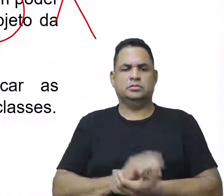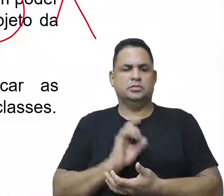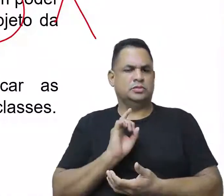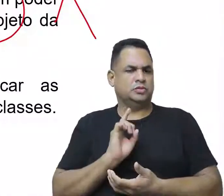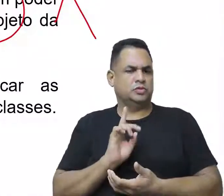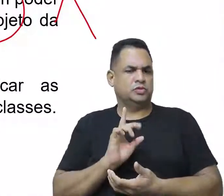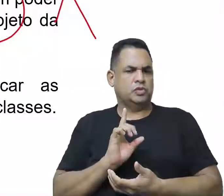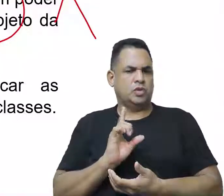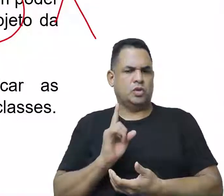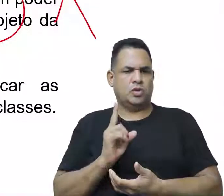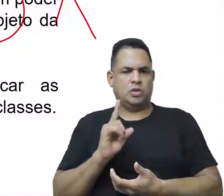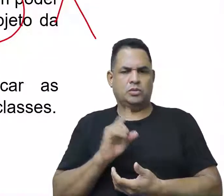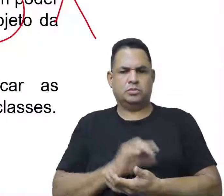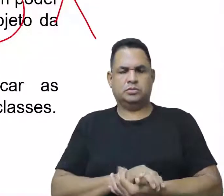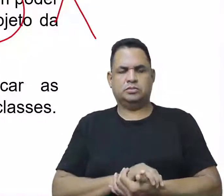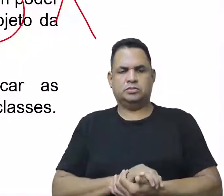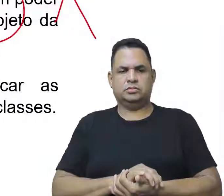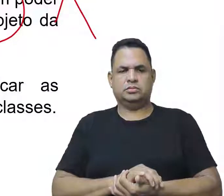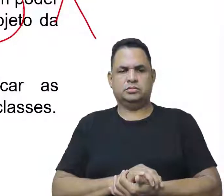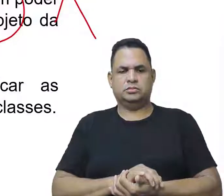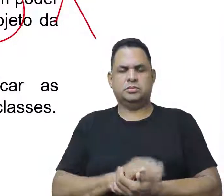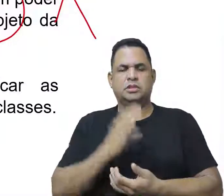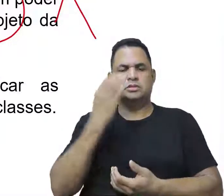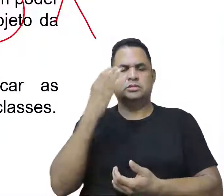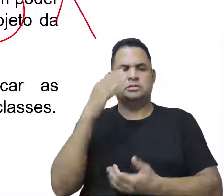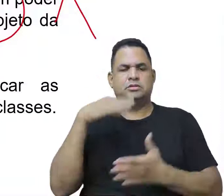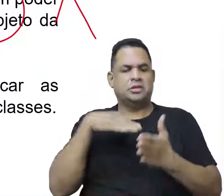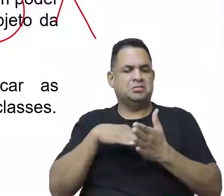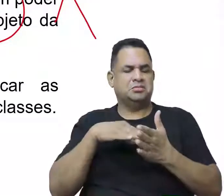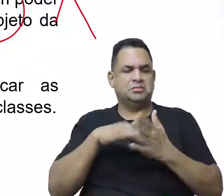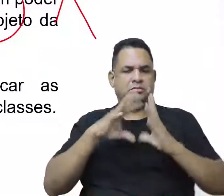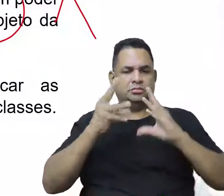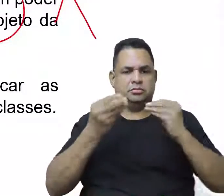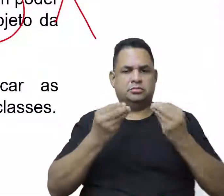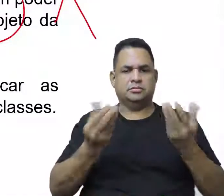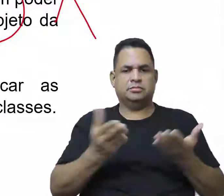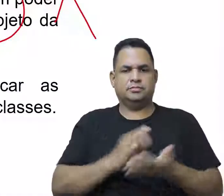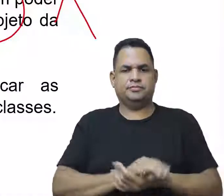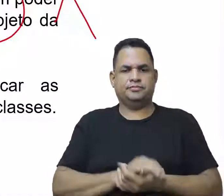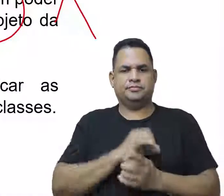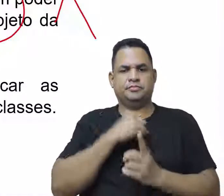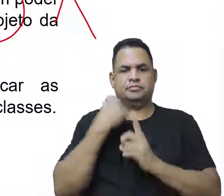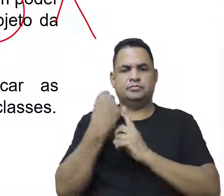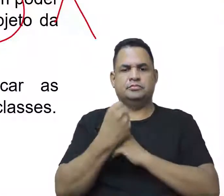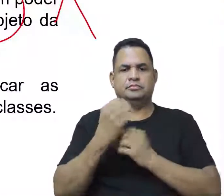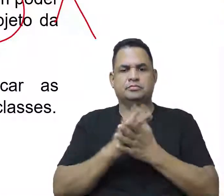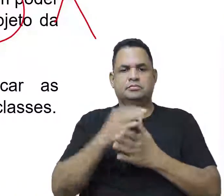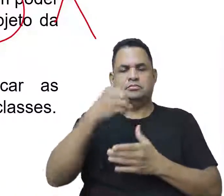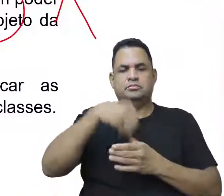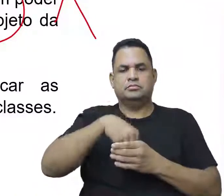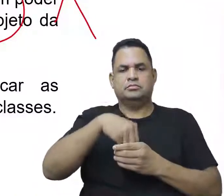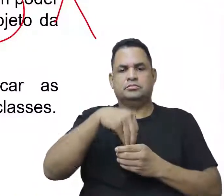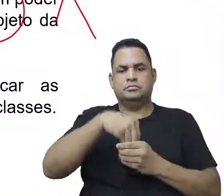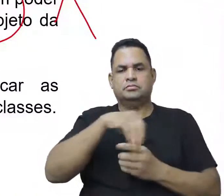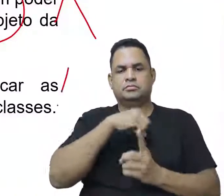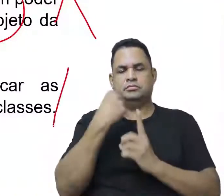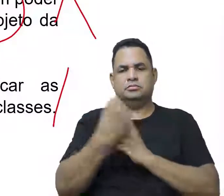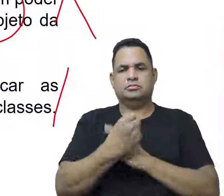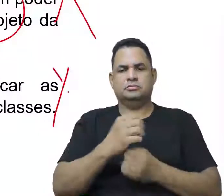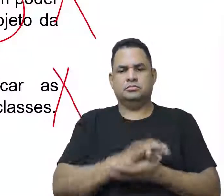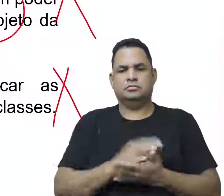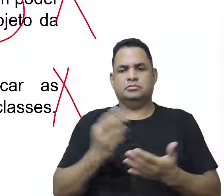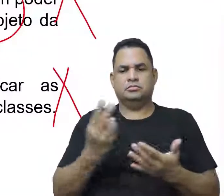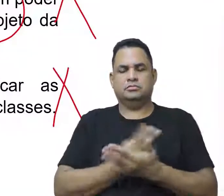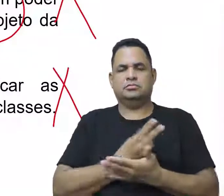até limitando, né? A ciência que estuda todas essas transformações que ocorrem dentro da sociedade. Então, aqui